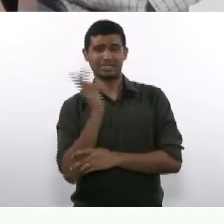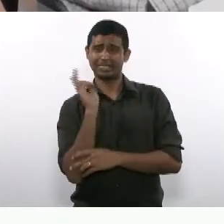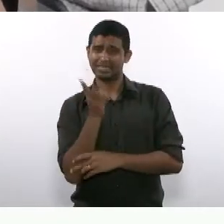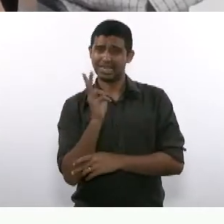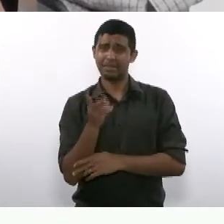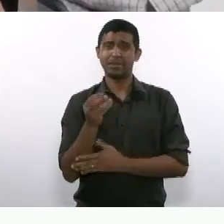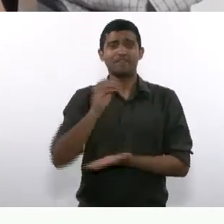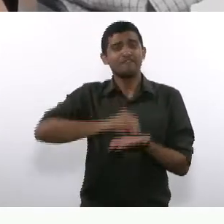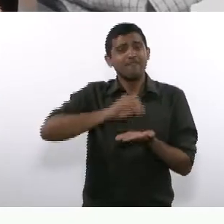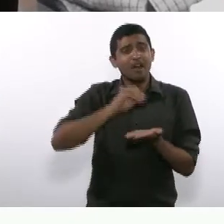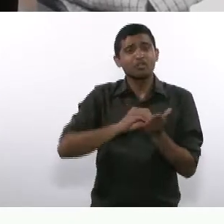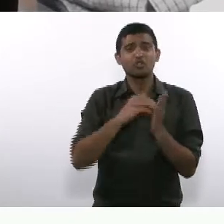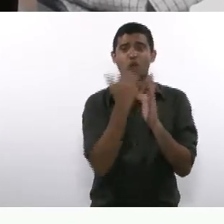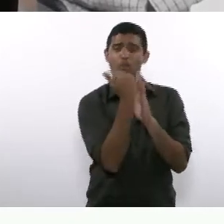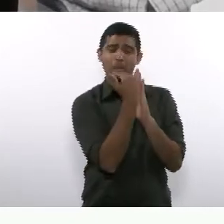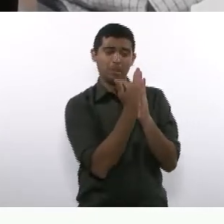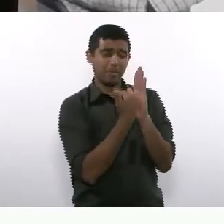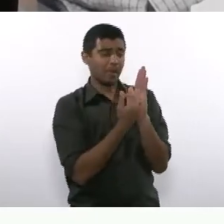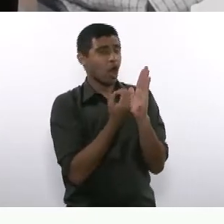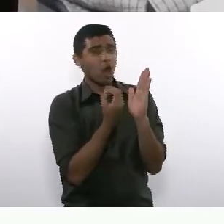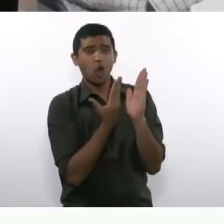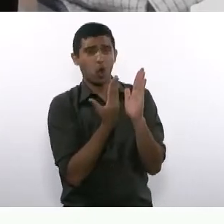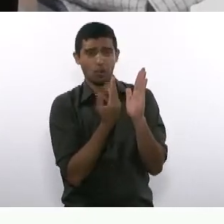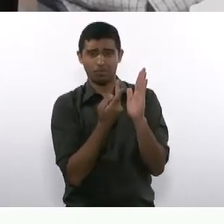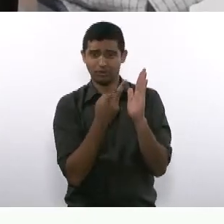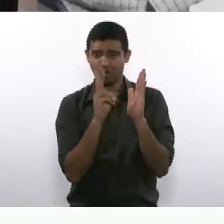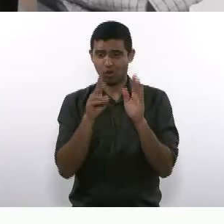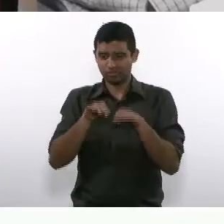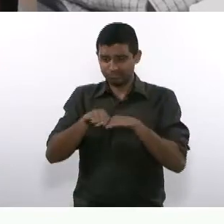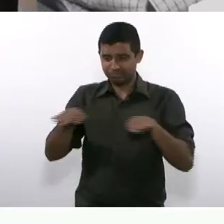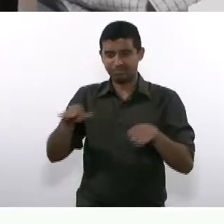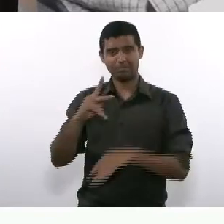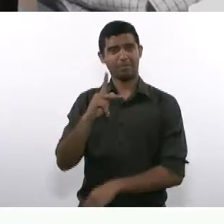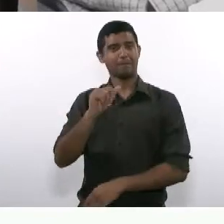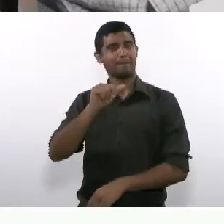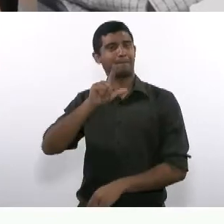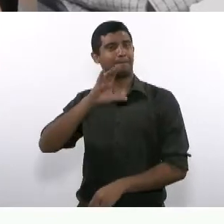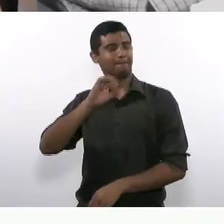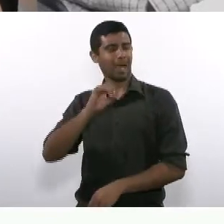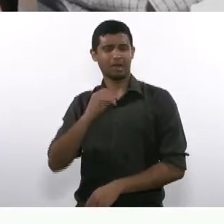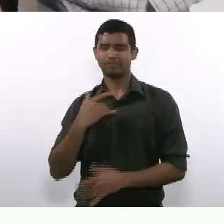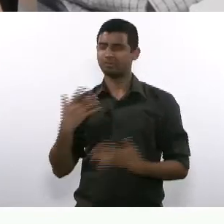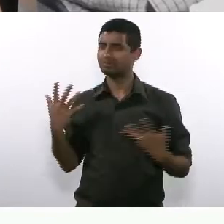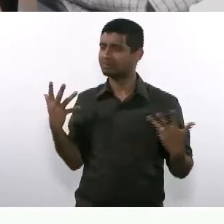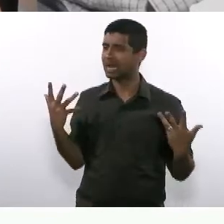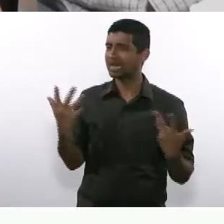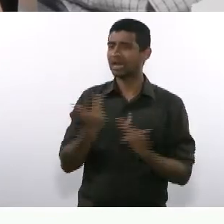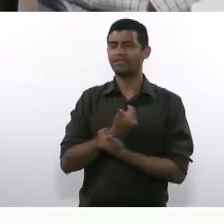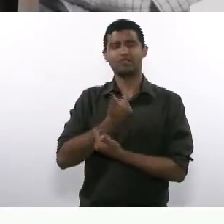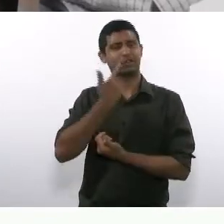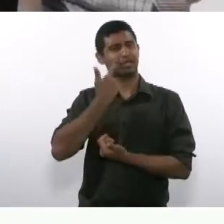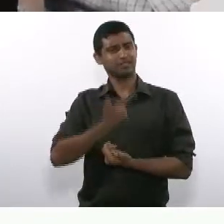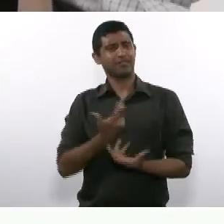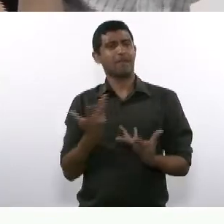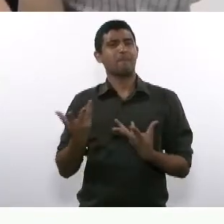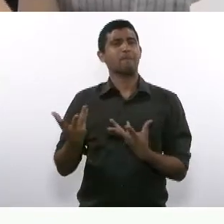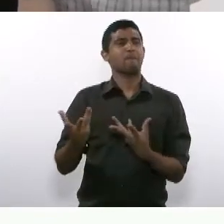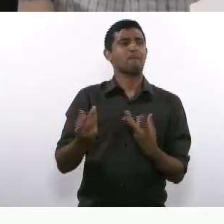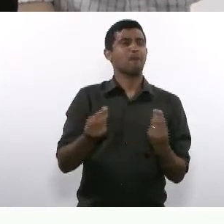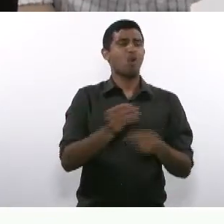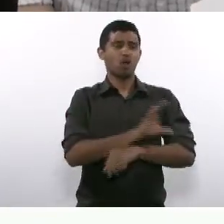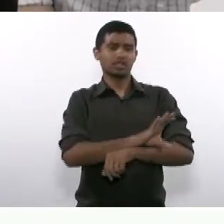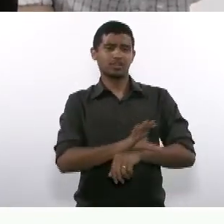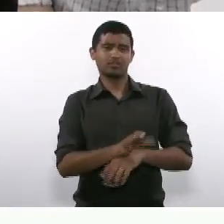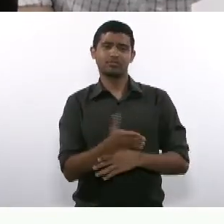faltou espaço, a gente teve que criar um segundo palco, e assim foi realmente algo encantador, a nossa riqueza num estado que não é tão